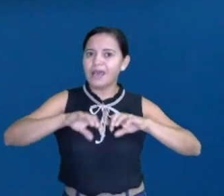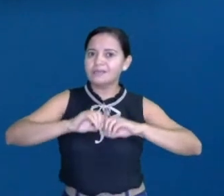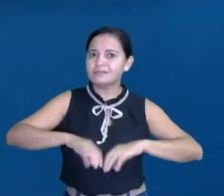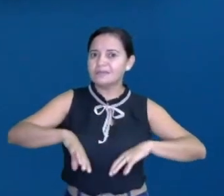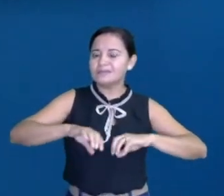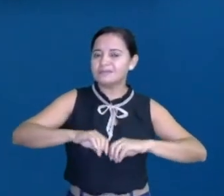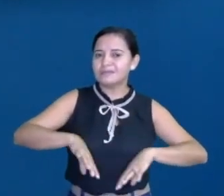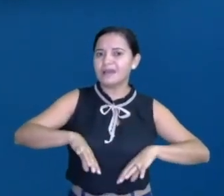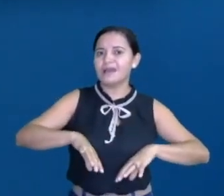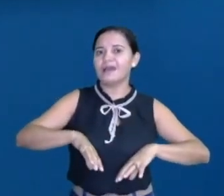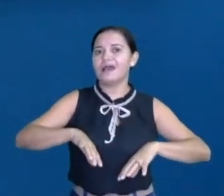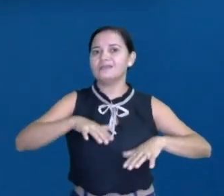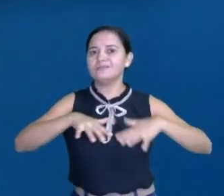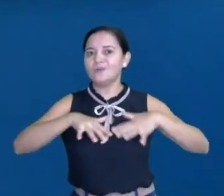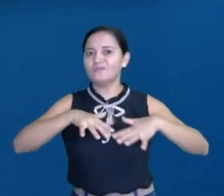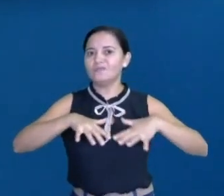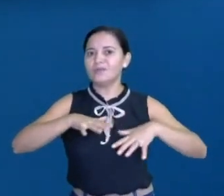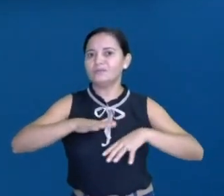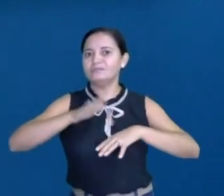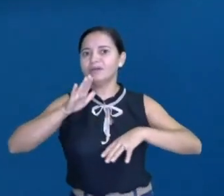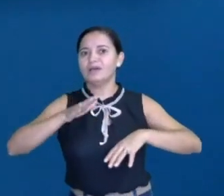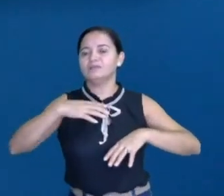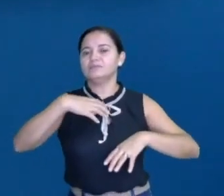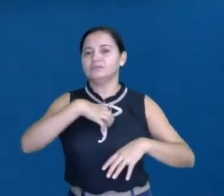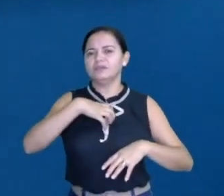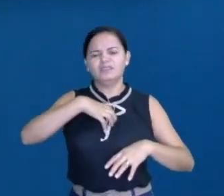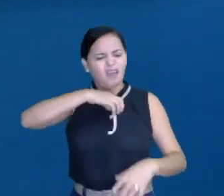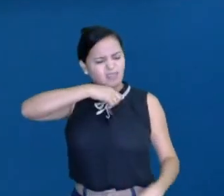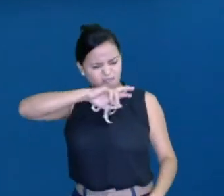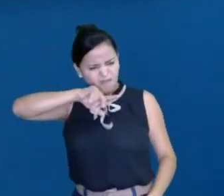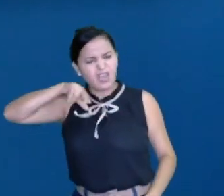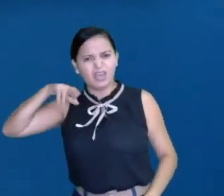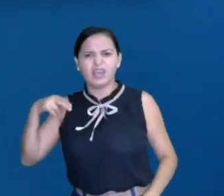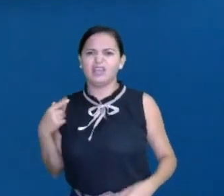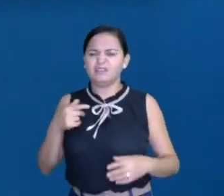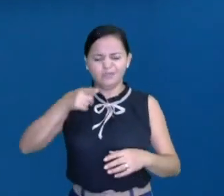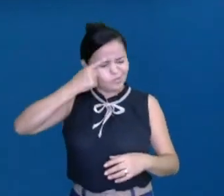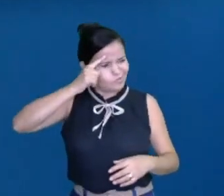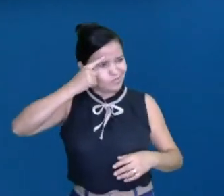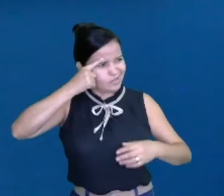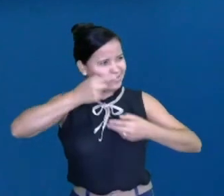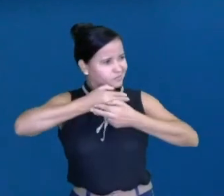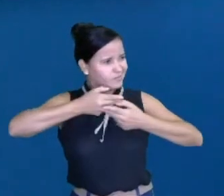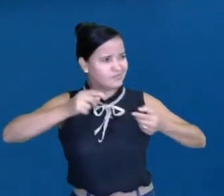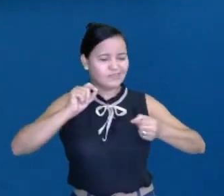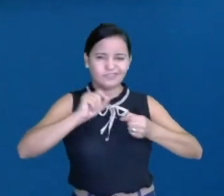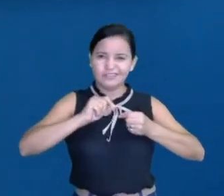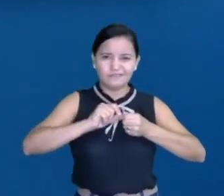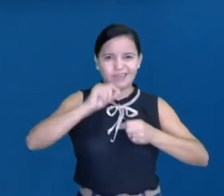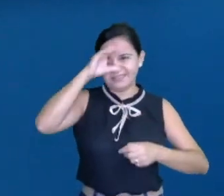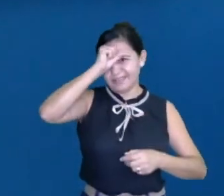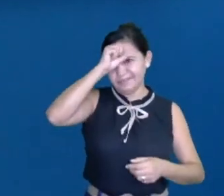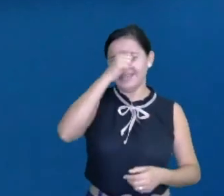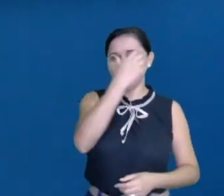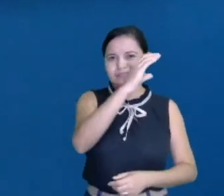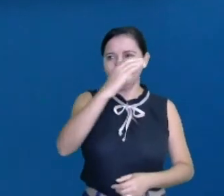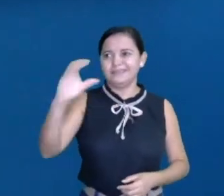quando movimentamos eles. Isso são coisas do nosso dia a dia que a gente só aprende nas aulas de